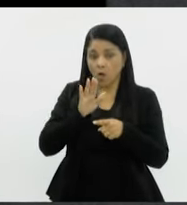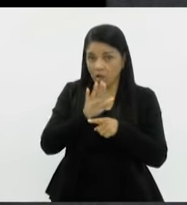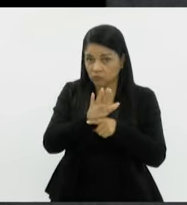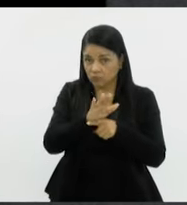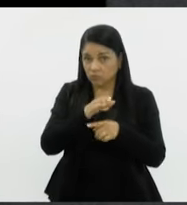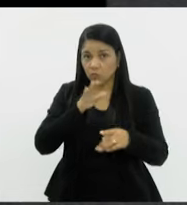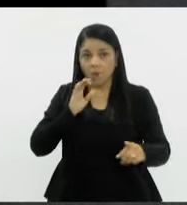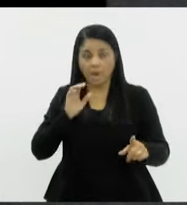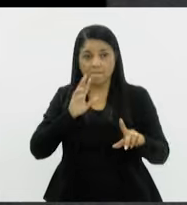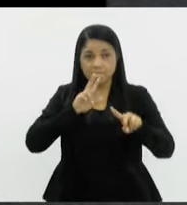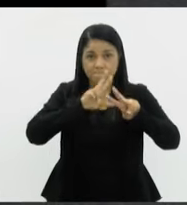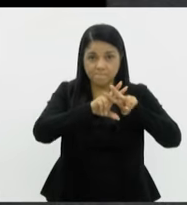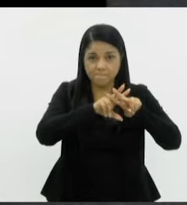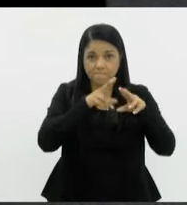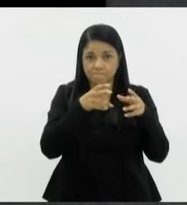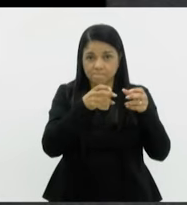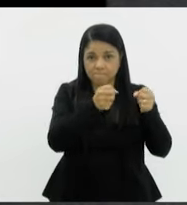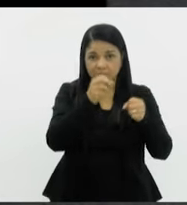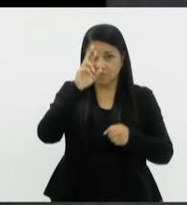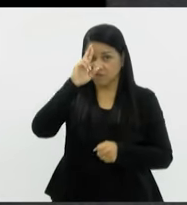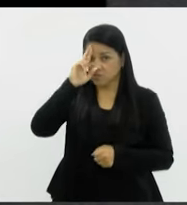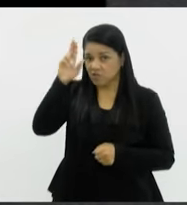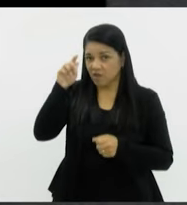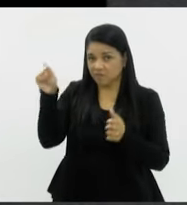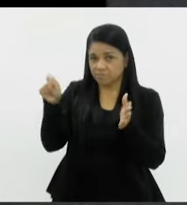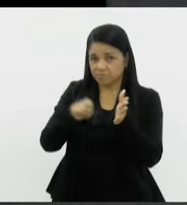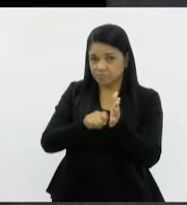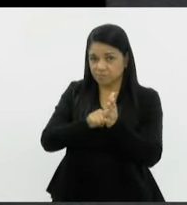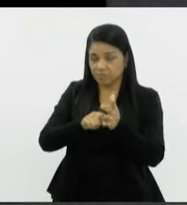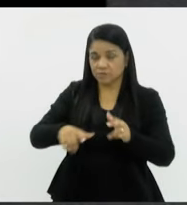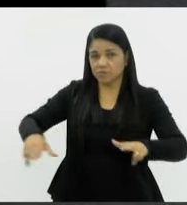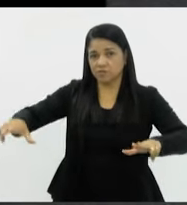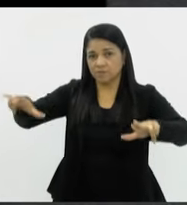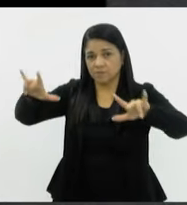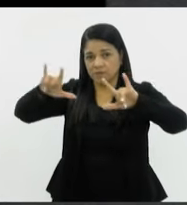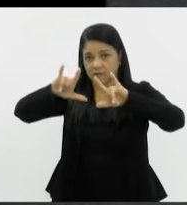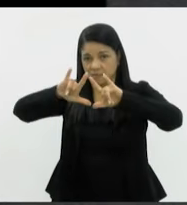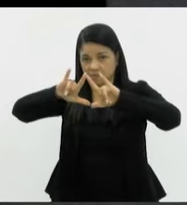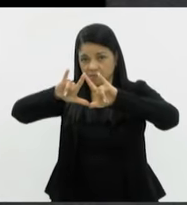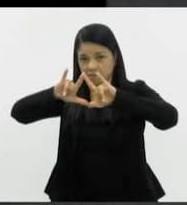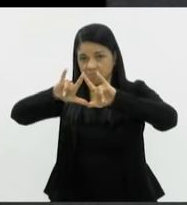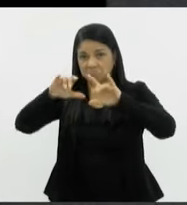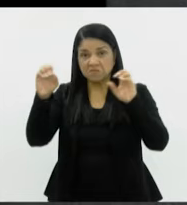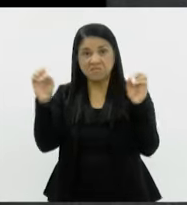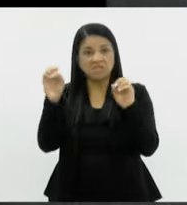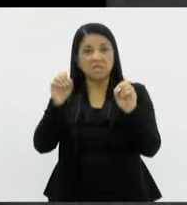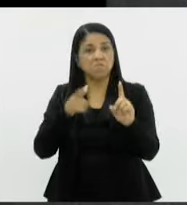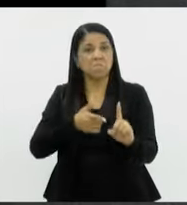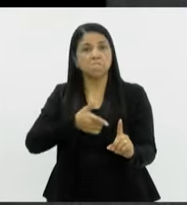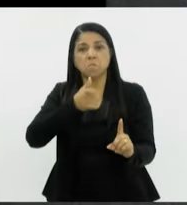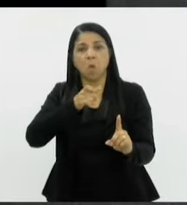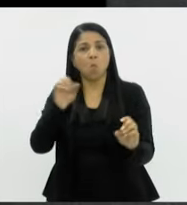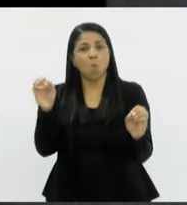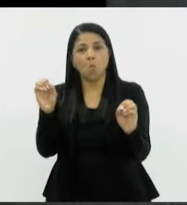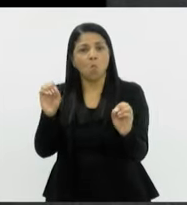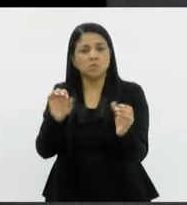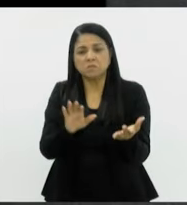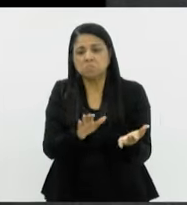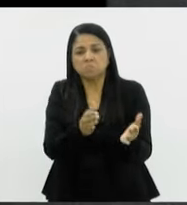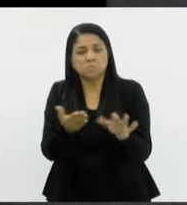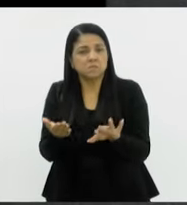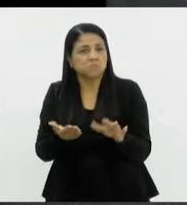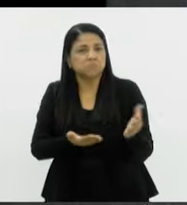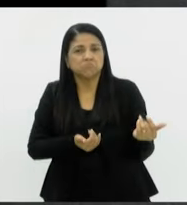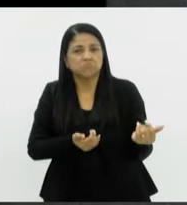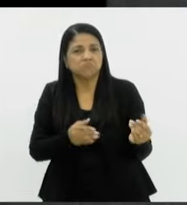centenas de chefes de tráfico e milícia, muitas vezes sem disparar um tiro, sem matar um adolescente